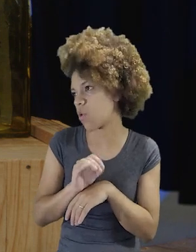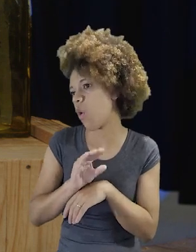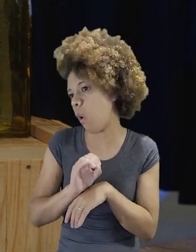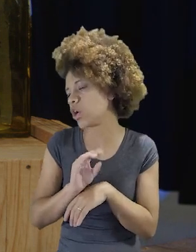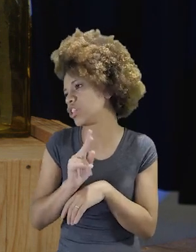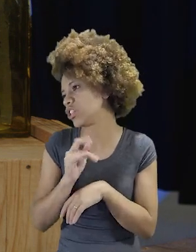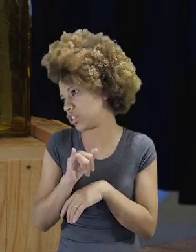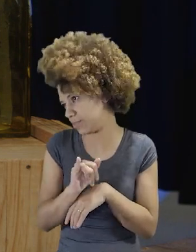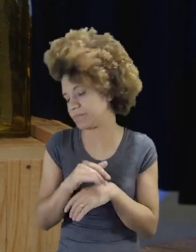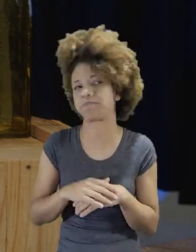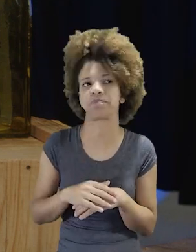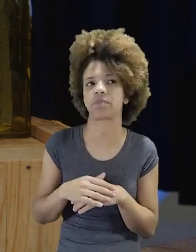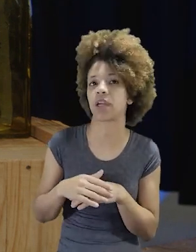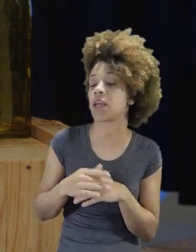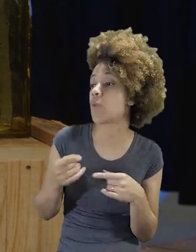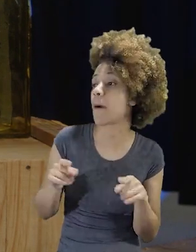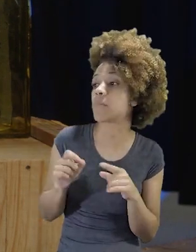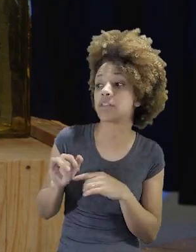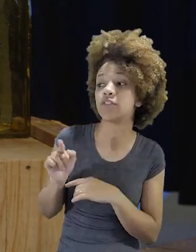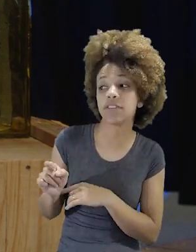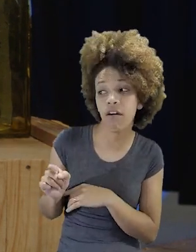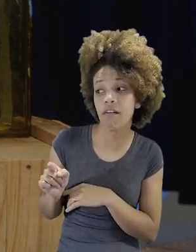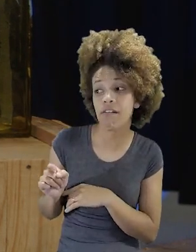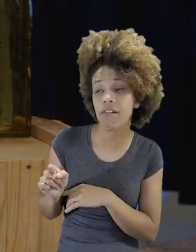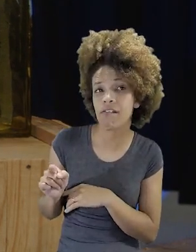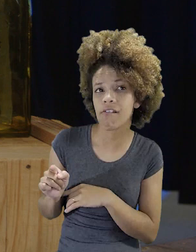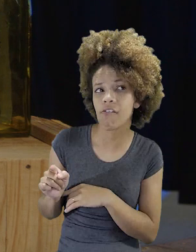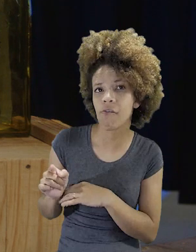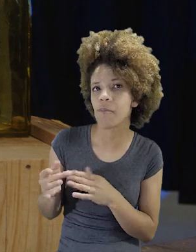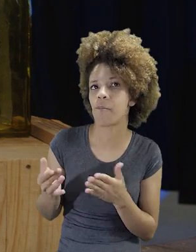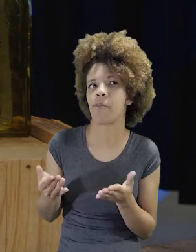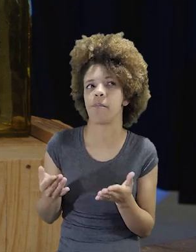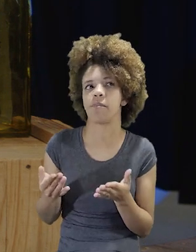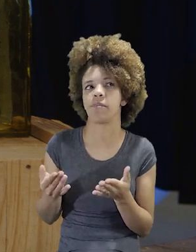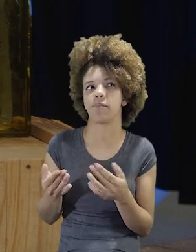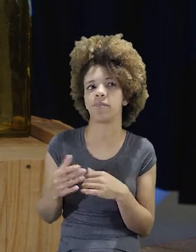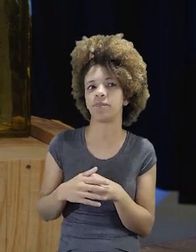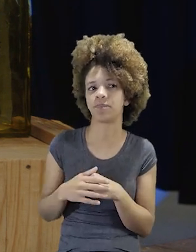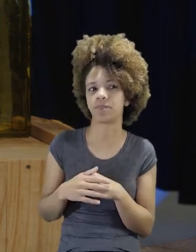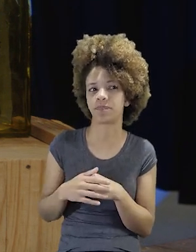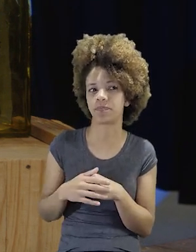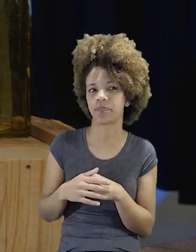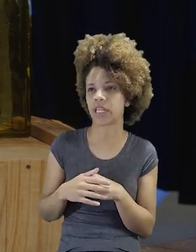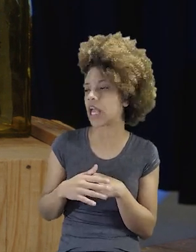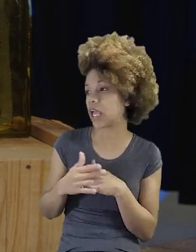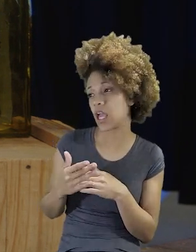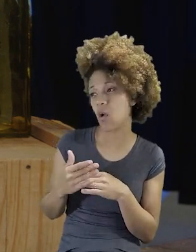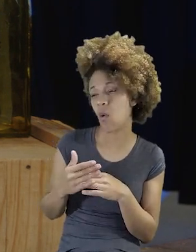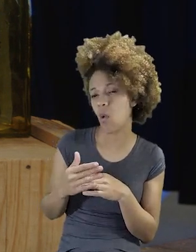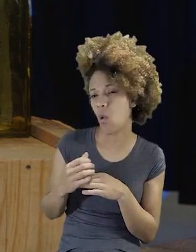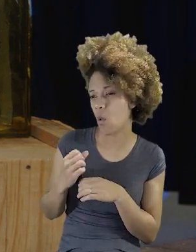é do Rodrigo hoje e é um disco assim tá ligado Se você eu ouvia